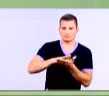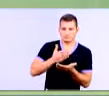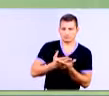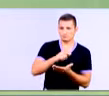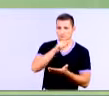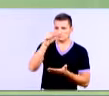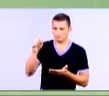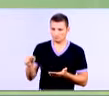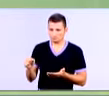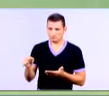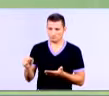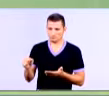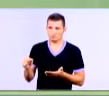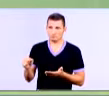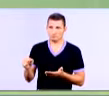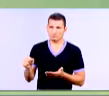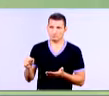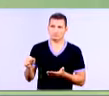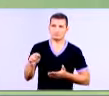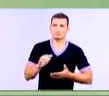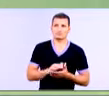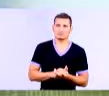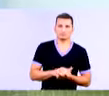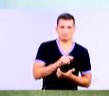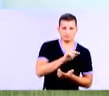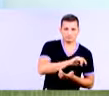as instruções aí para serem trabalhadas.